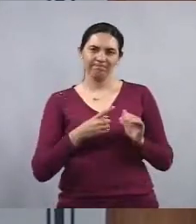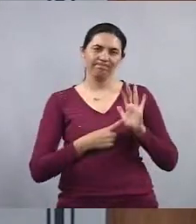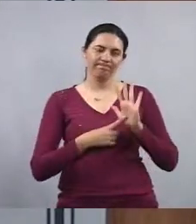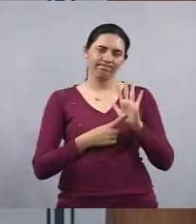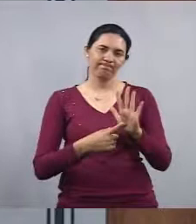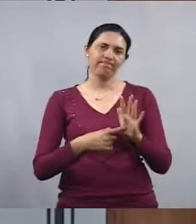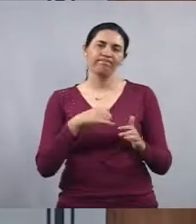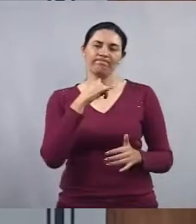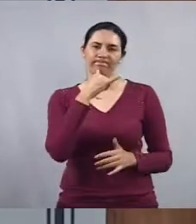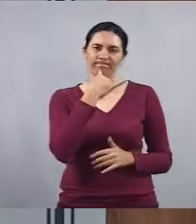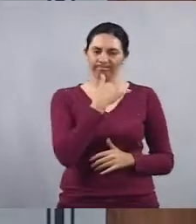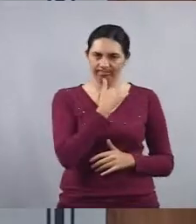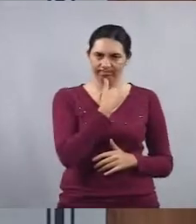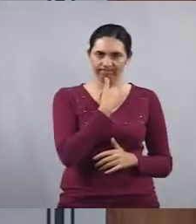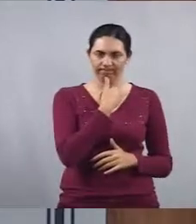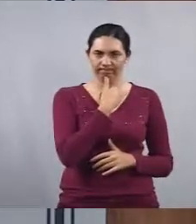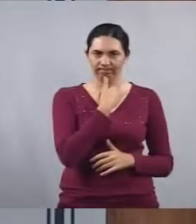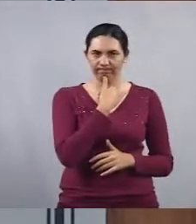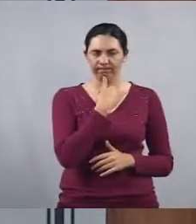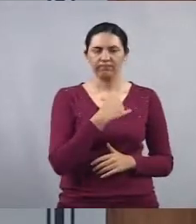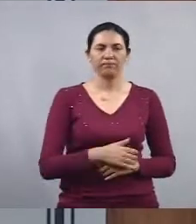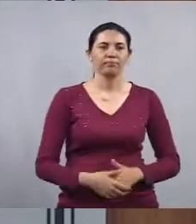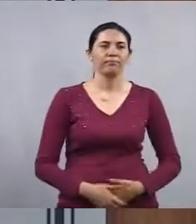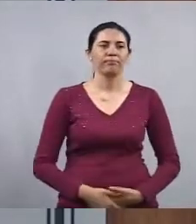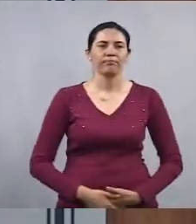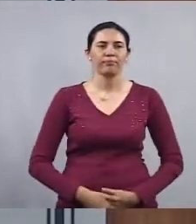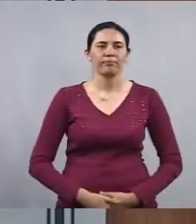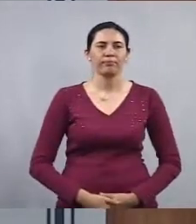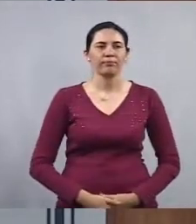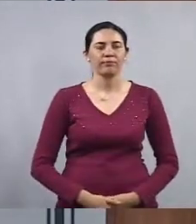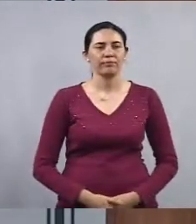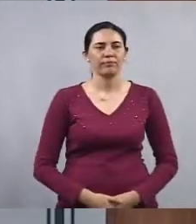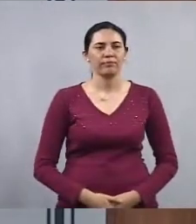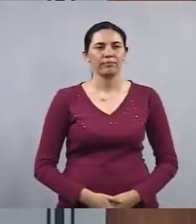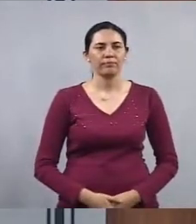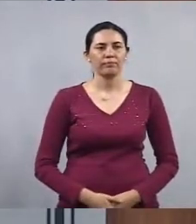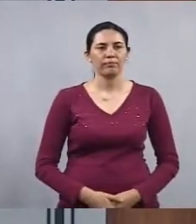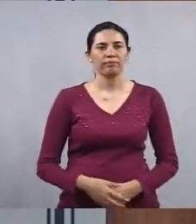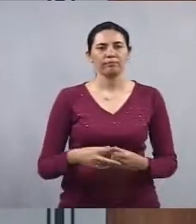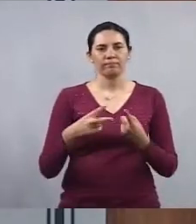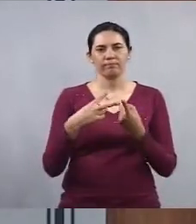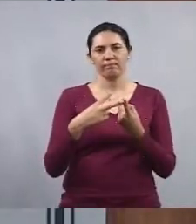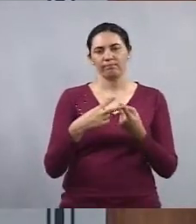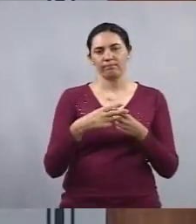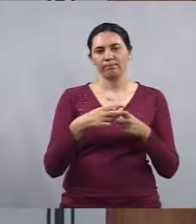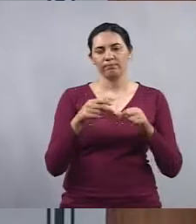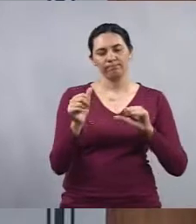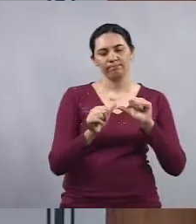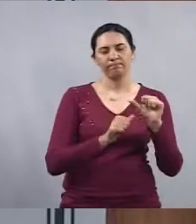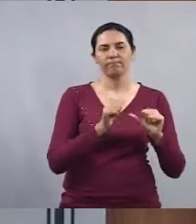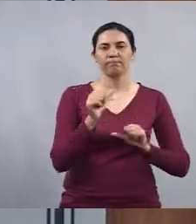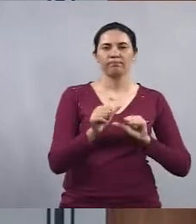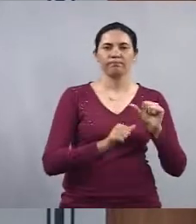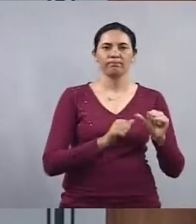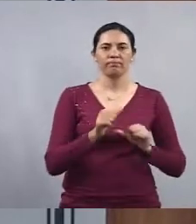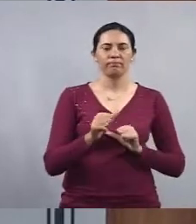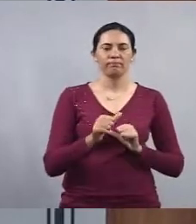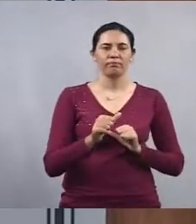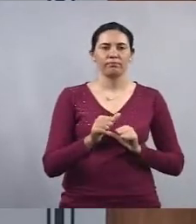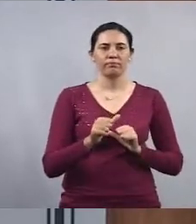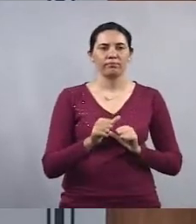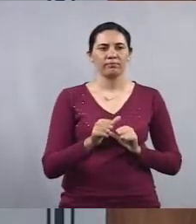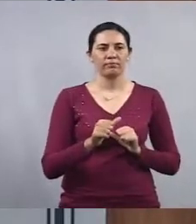nosso Vereador João do bar e é quanto às reformas que estão colocadas Vereador Zé Luiz